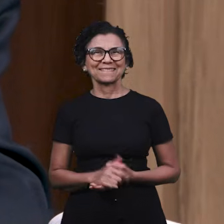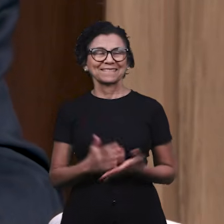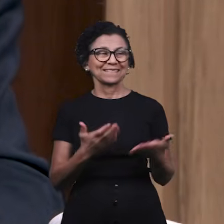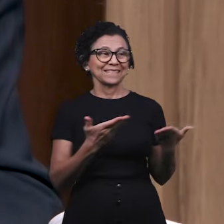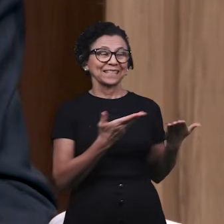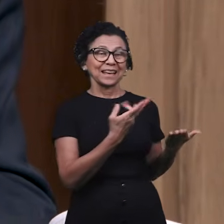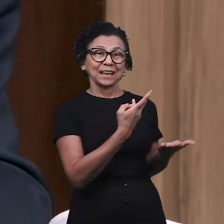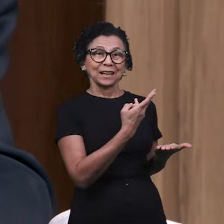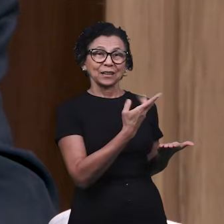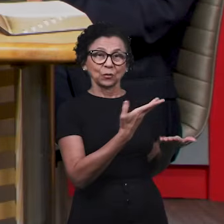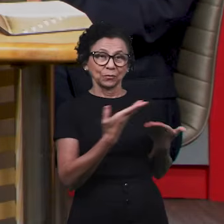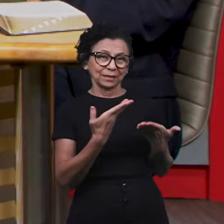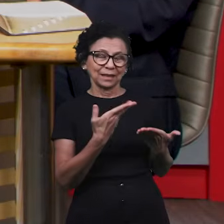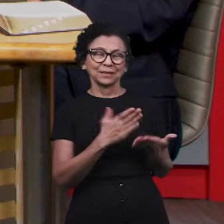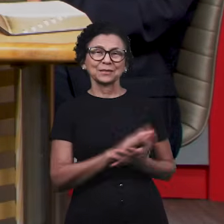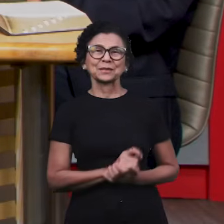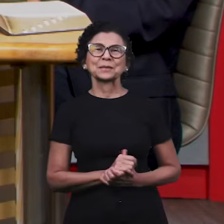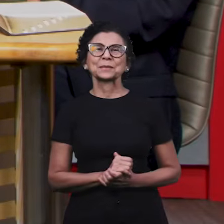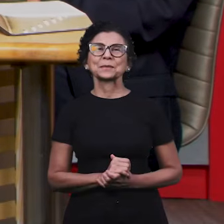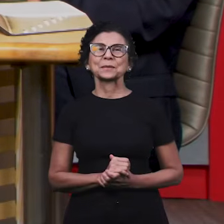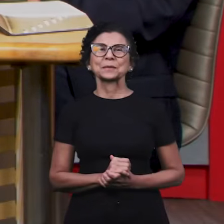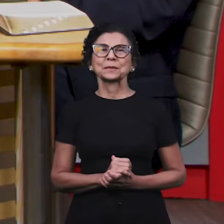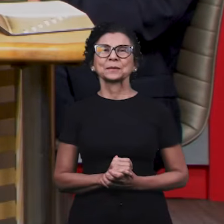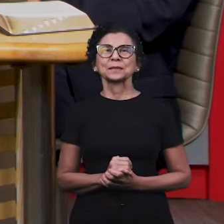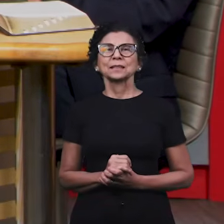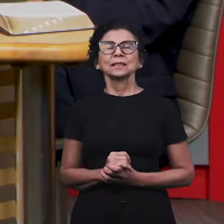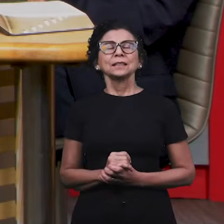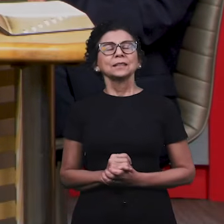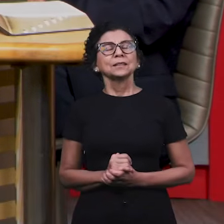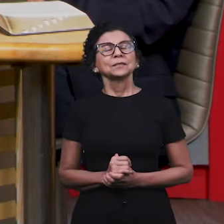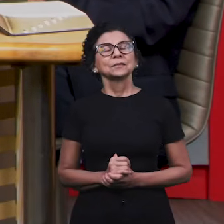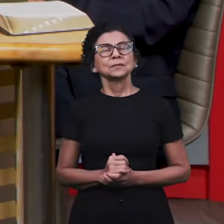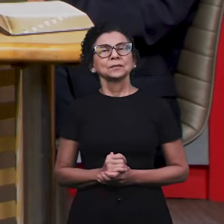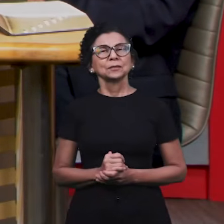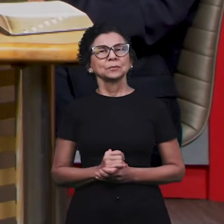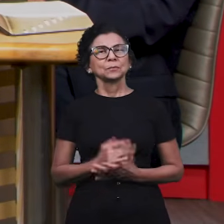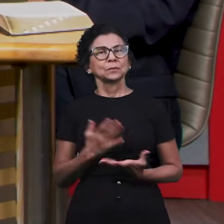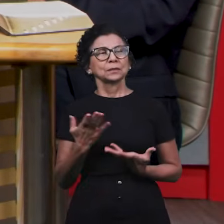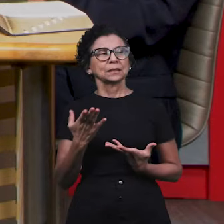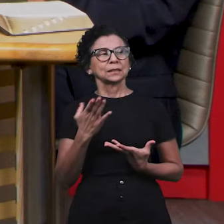porque vamos nos falar aqui alguma coisa relacionado a esse primeiro aspecto do